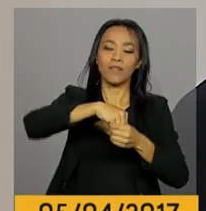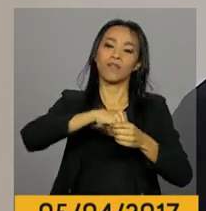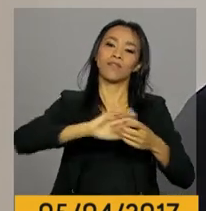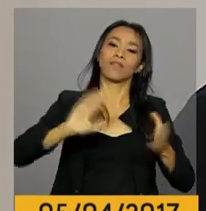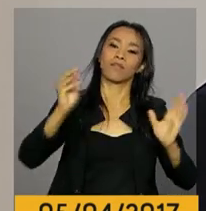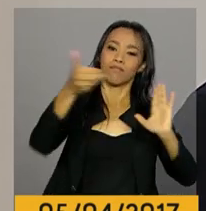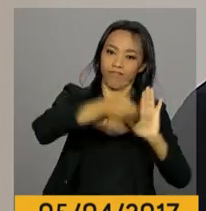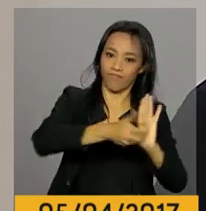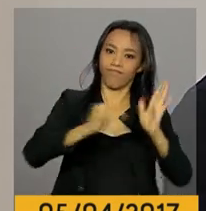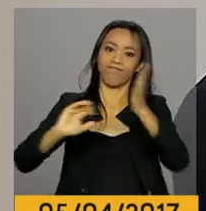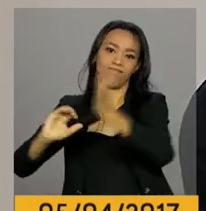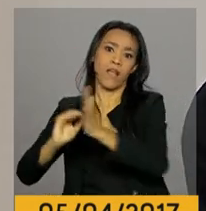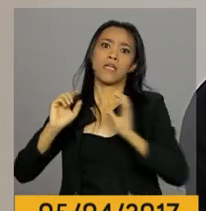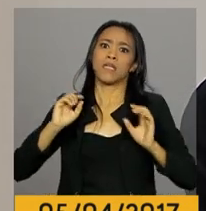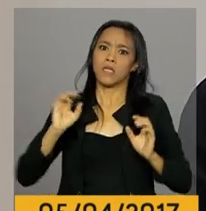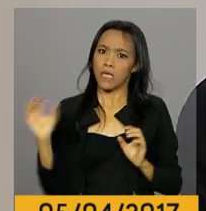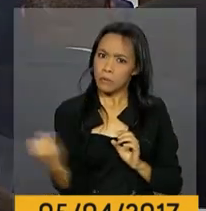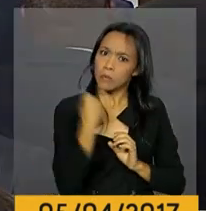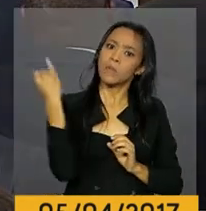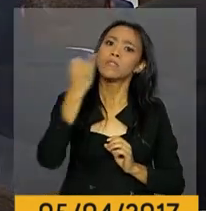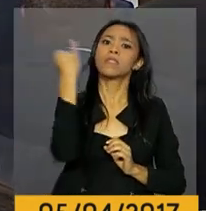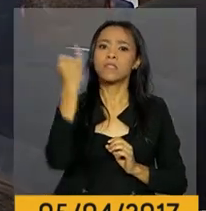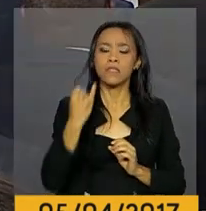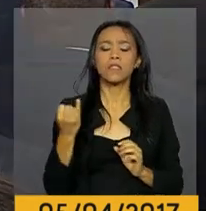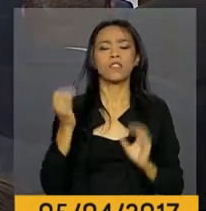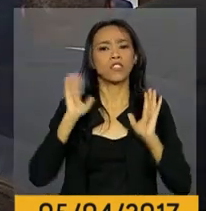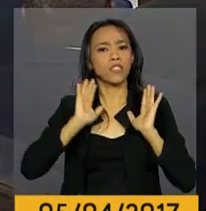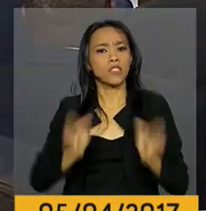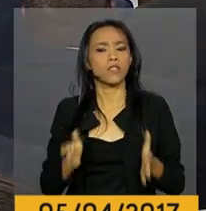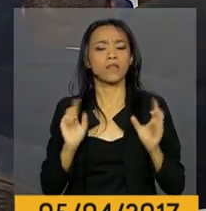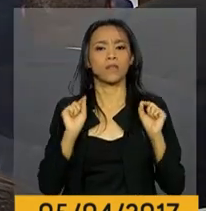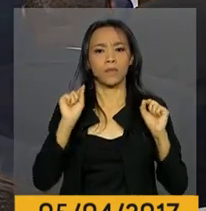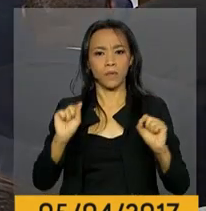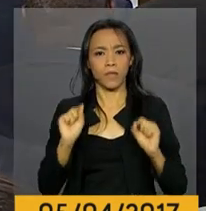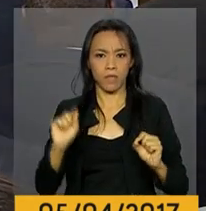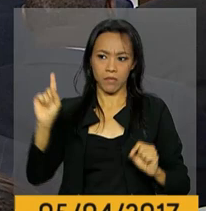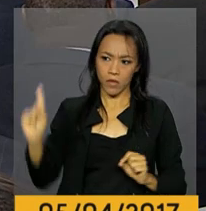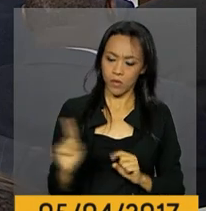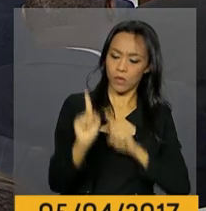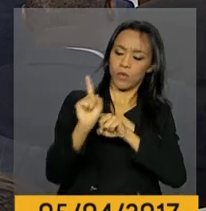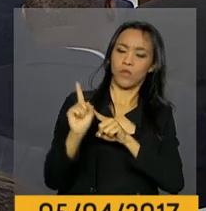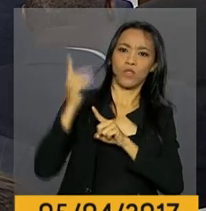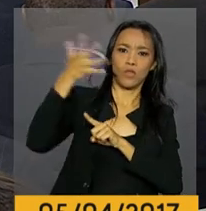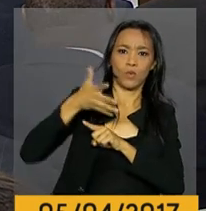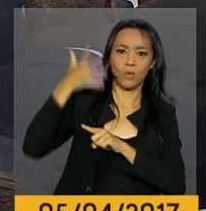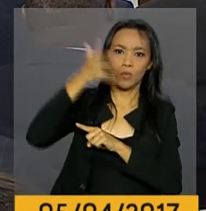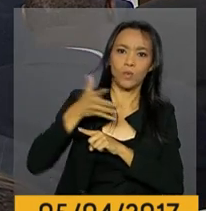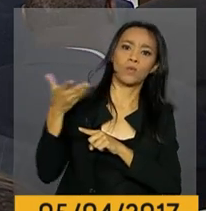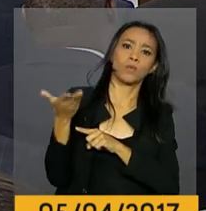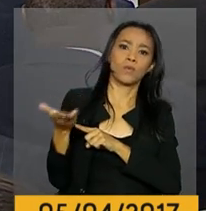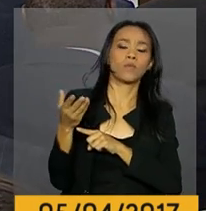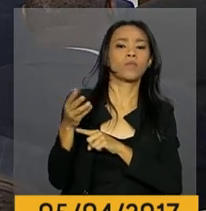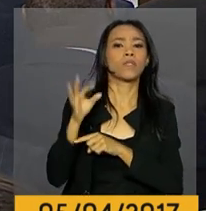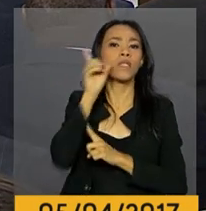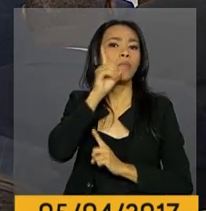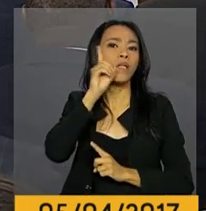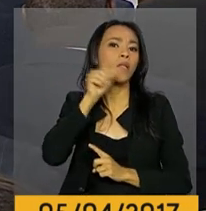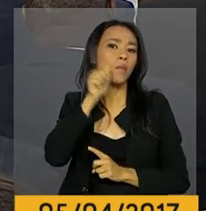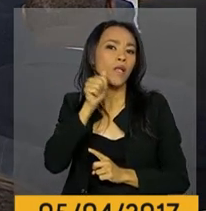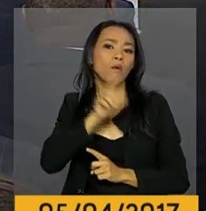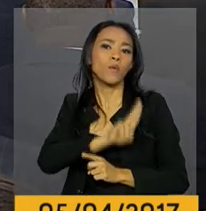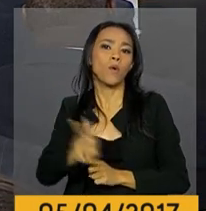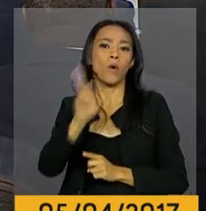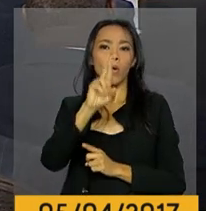maior relevância eh está evidenciado até pelo discurso da deputada Rosângela né O Poder